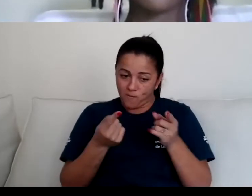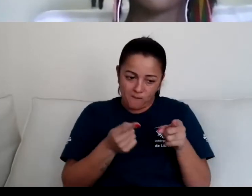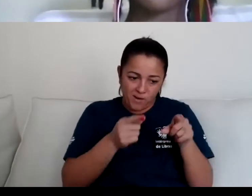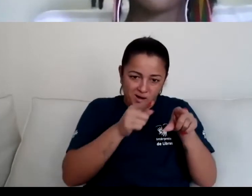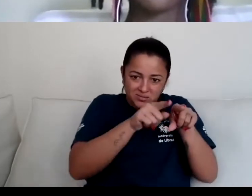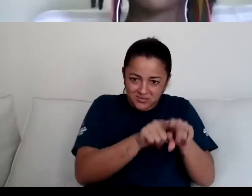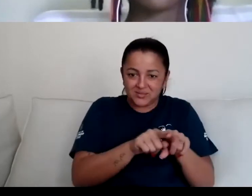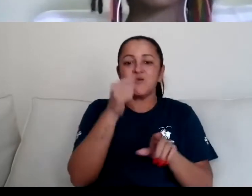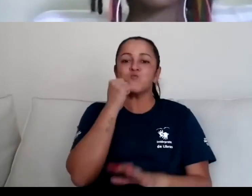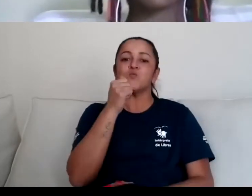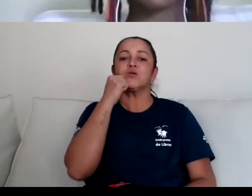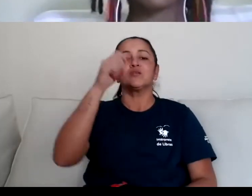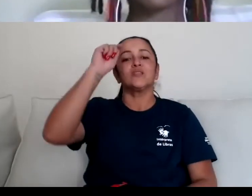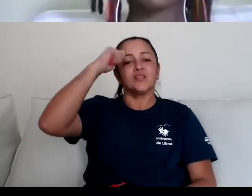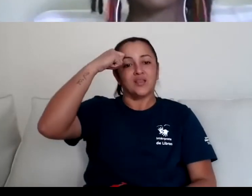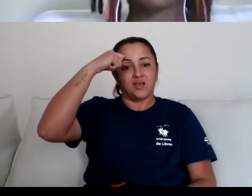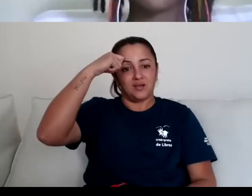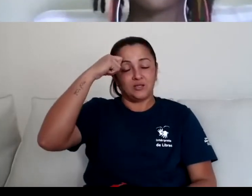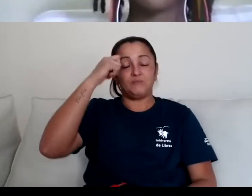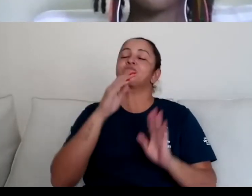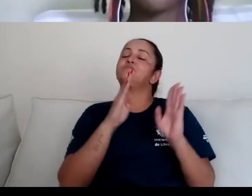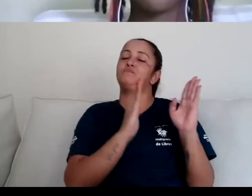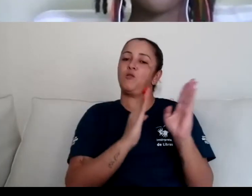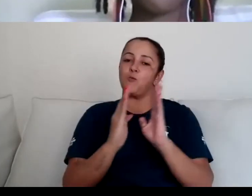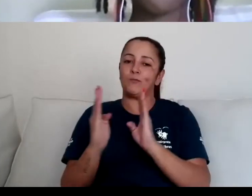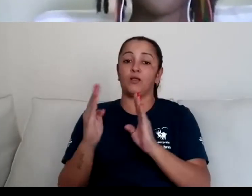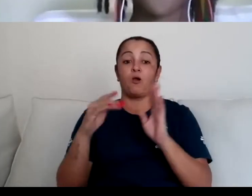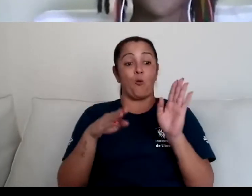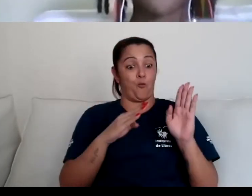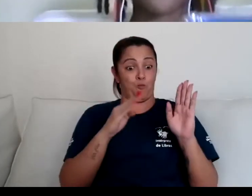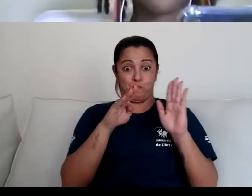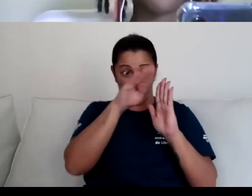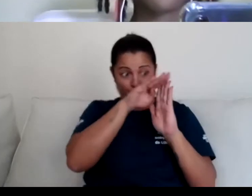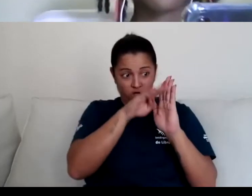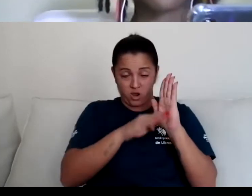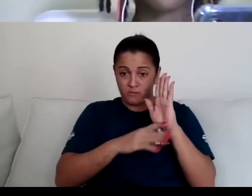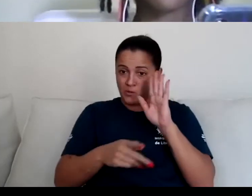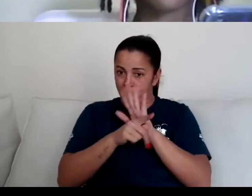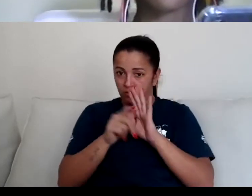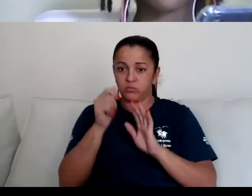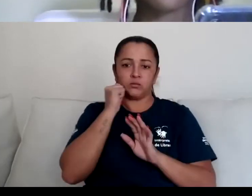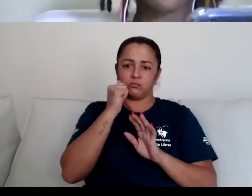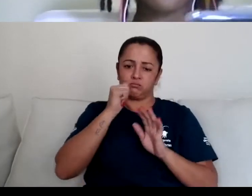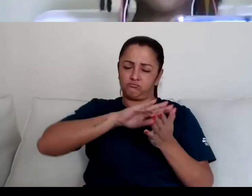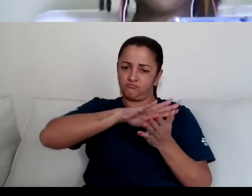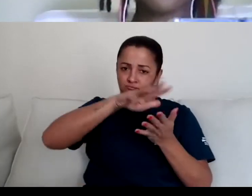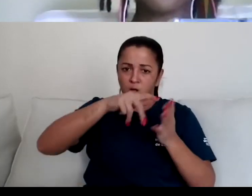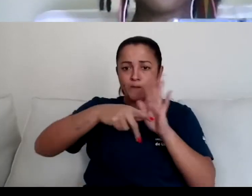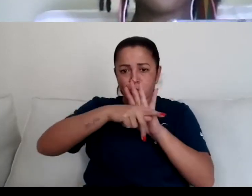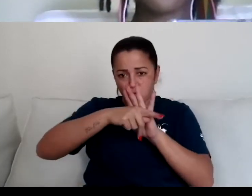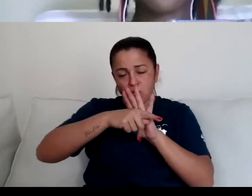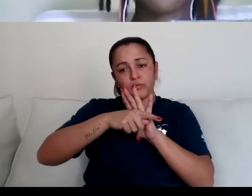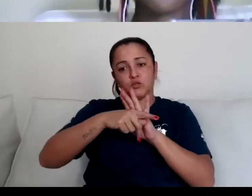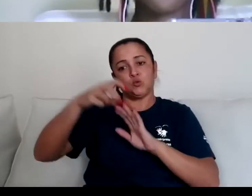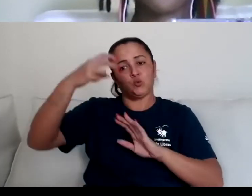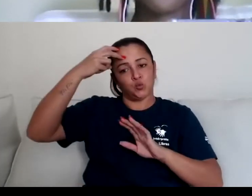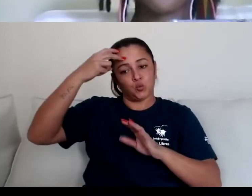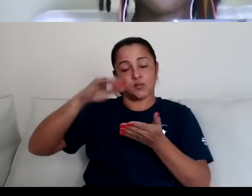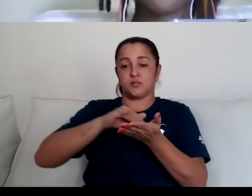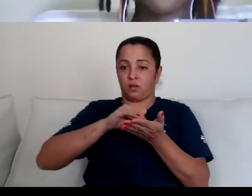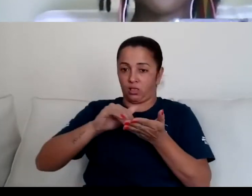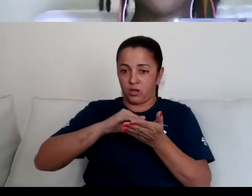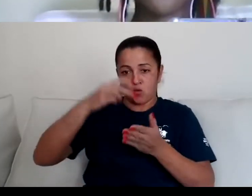na Biblioteca, o programa VAI, da Secretaria Municipal de Cultura, e o CISEB, da Secretaria de Cultura e